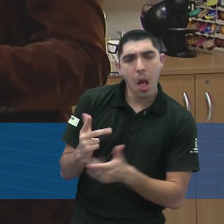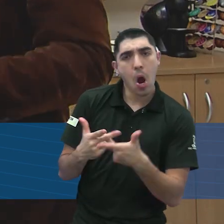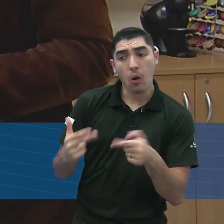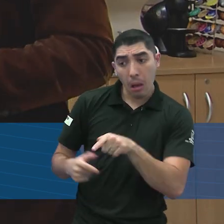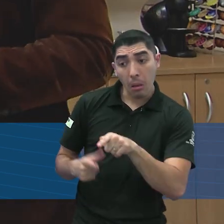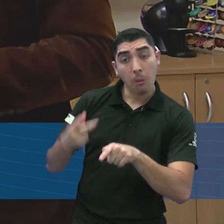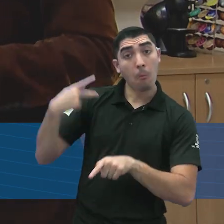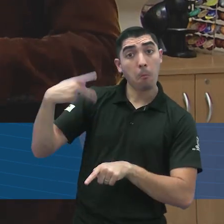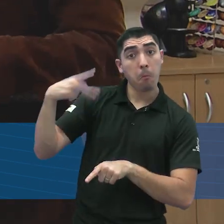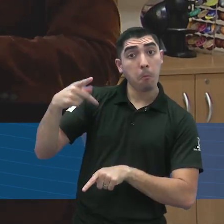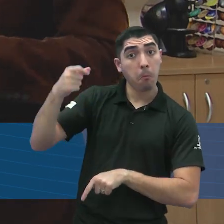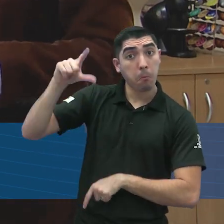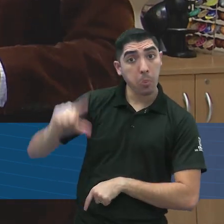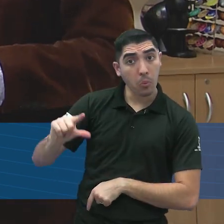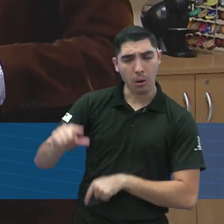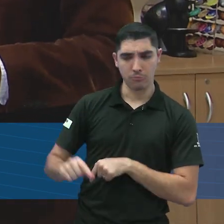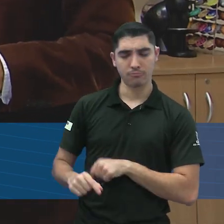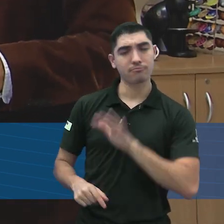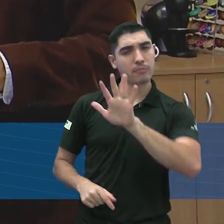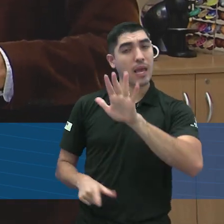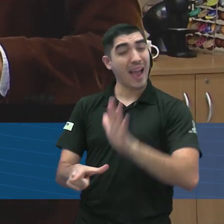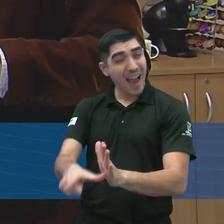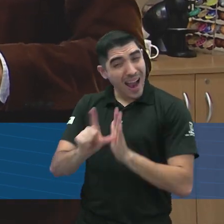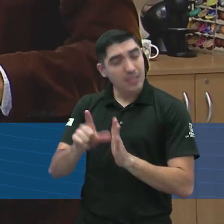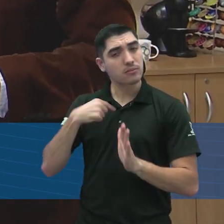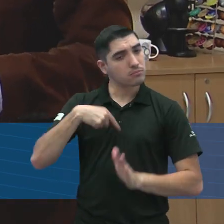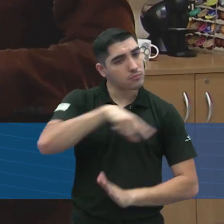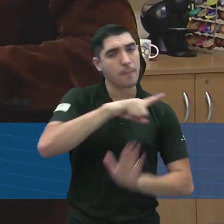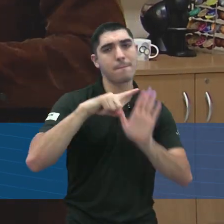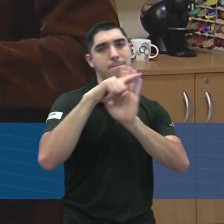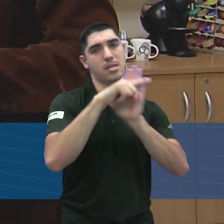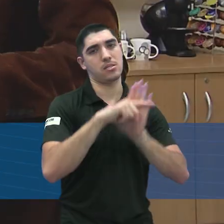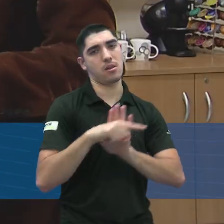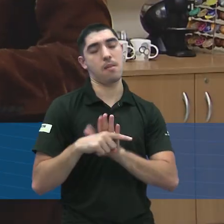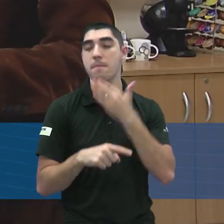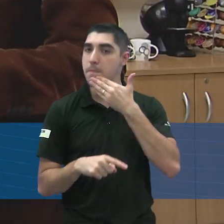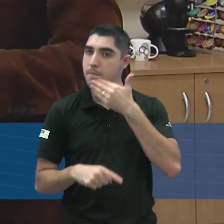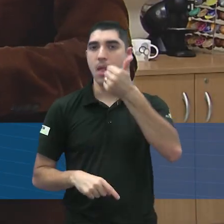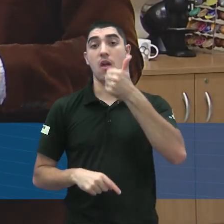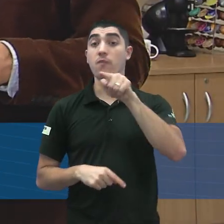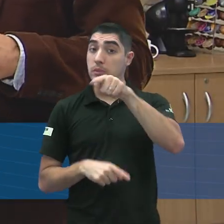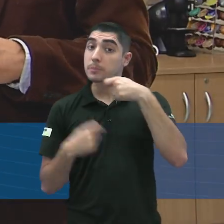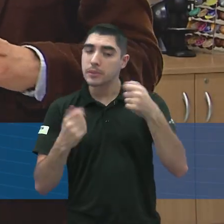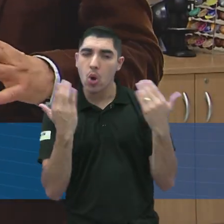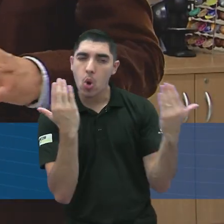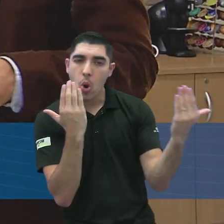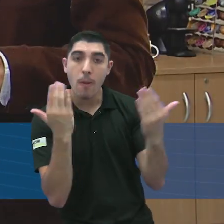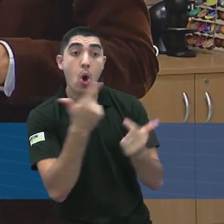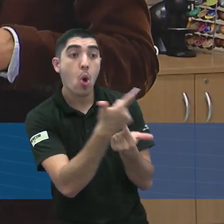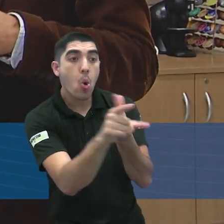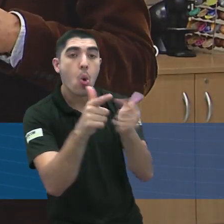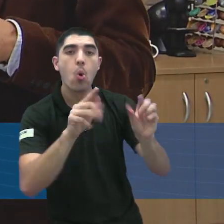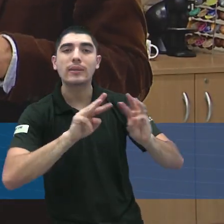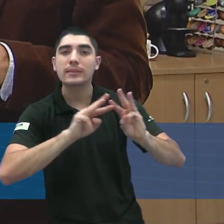uma suposta promoção, ele pesquisa, né? A pesquisa de preços sempre é válida, né? Esse é um primeiro grande direito que o consumidor tem,